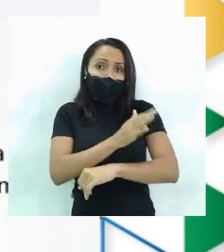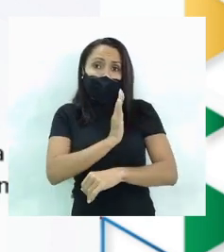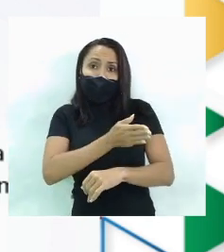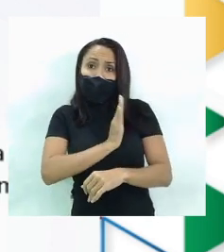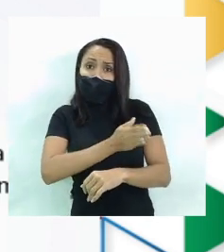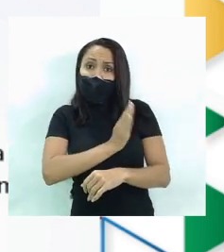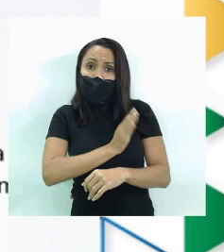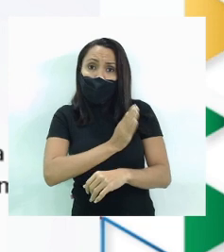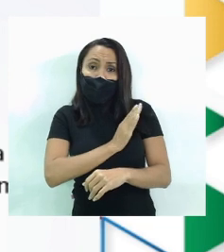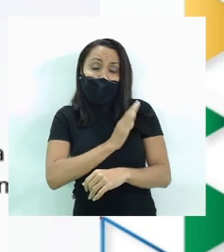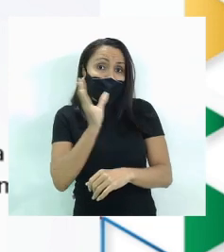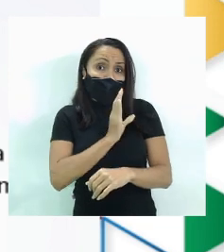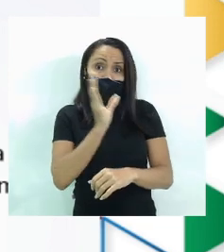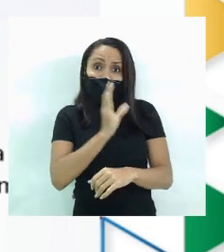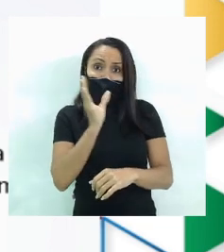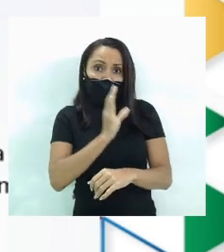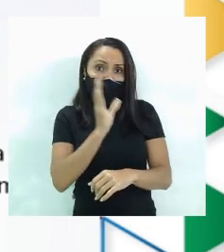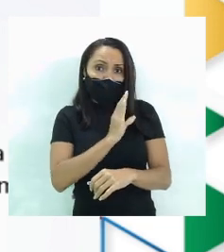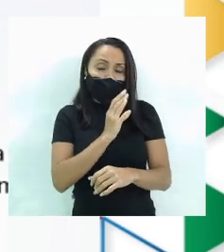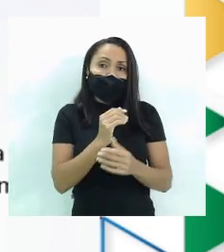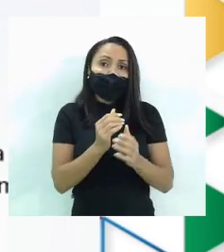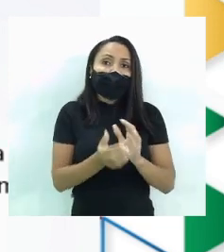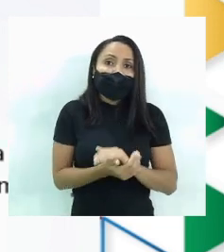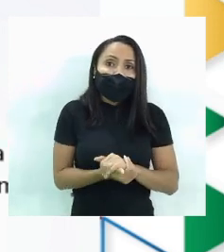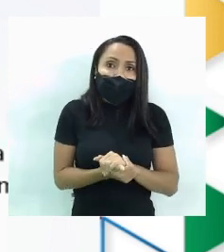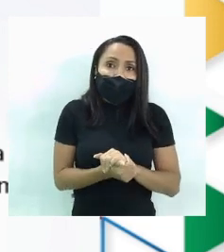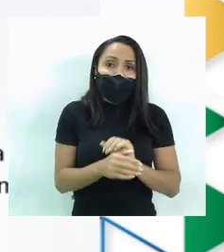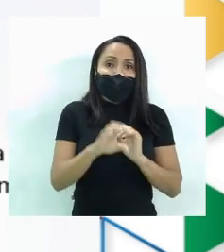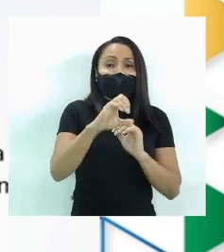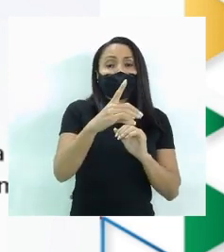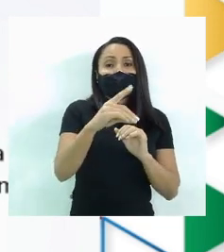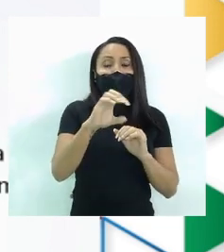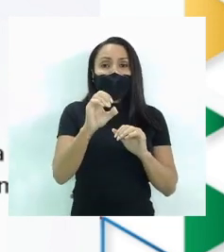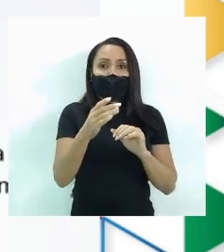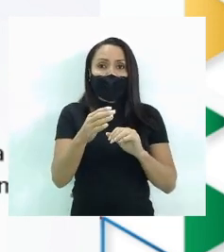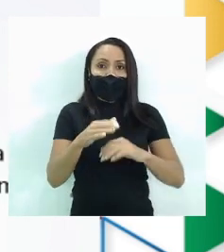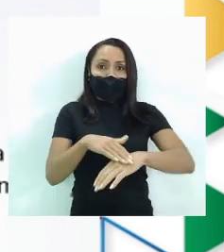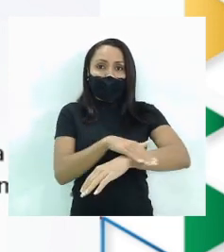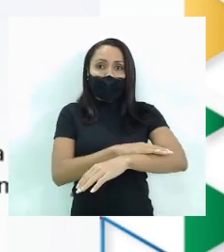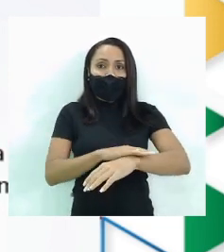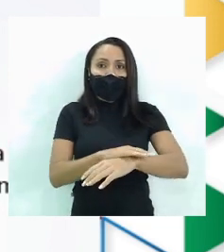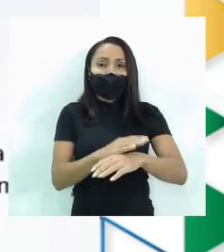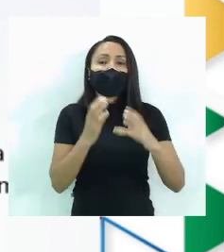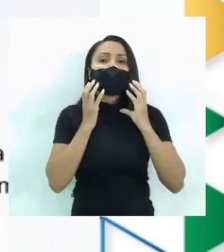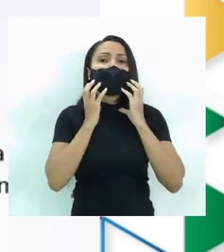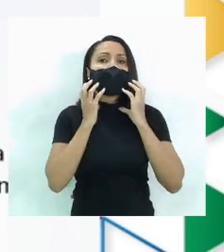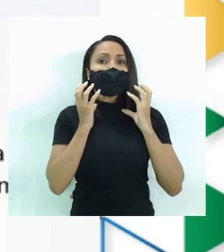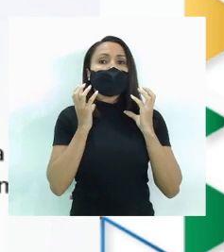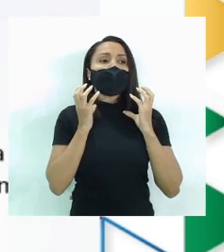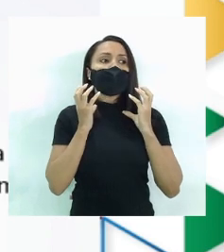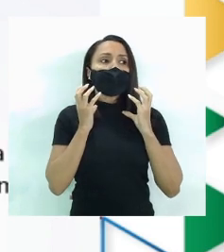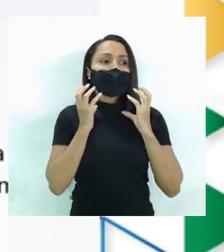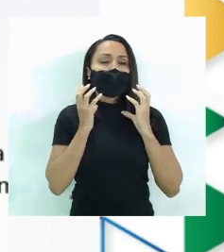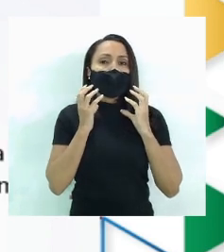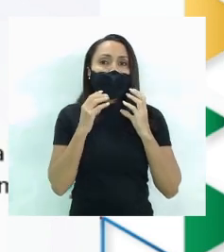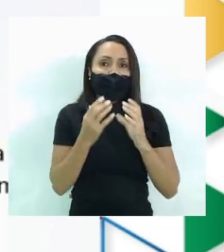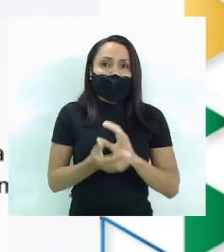coração, tá certo? A mixedema, que é o inchaço da pele, e o bócio, tá certo?